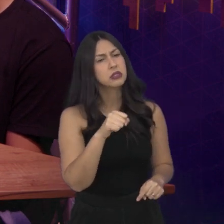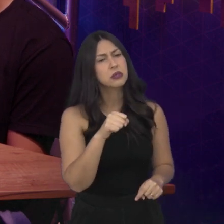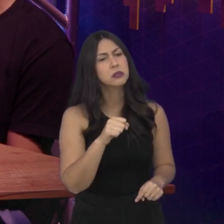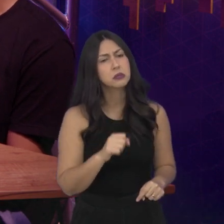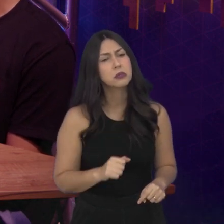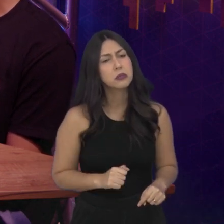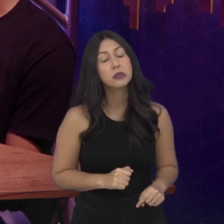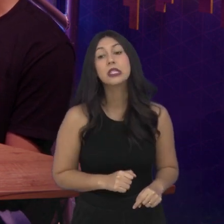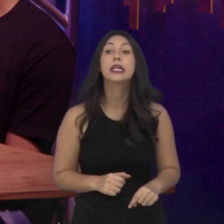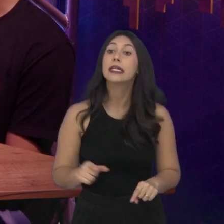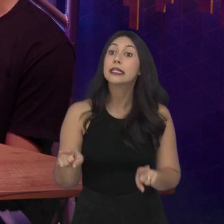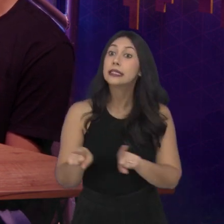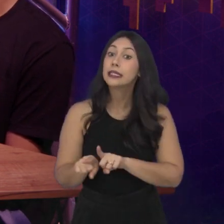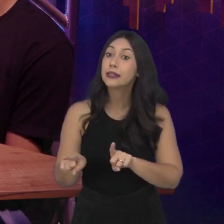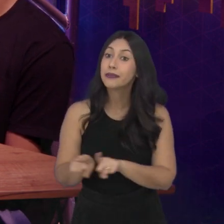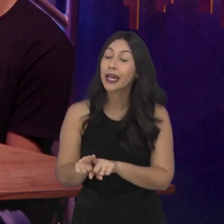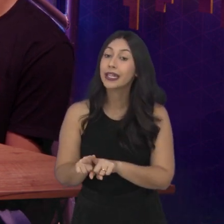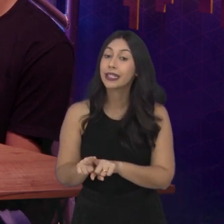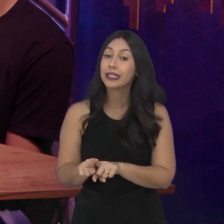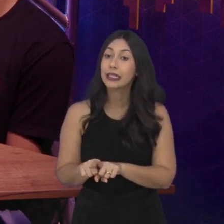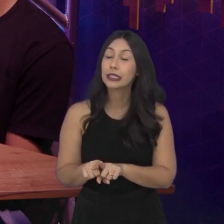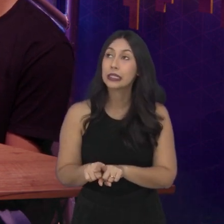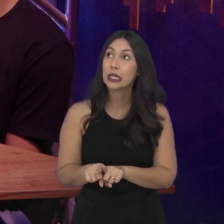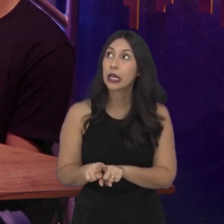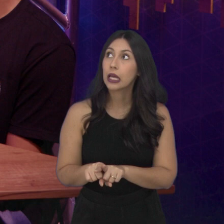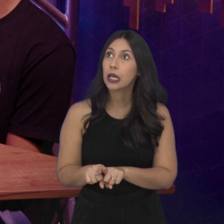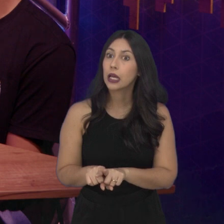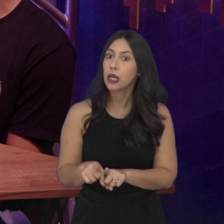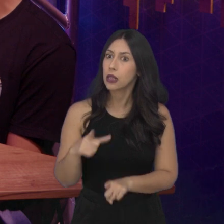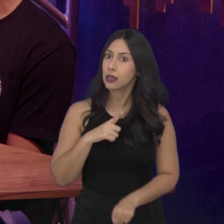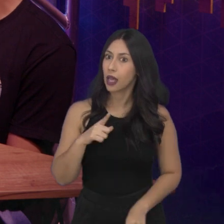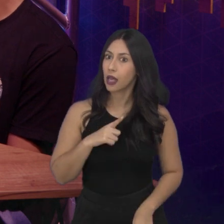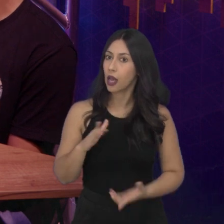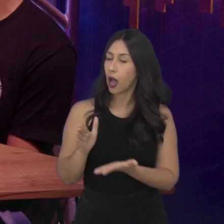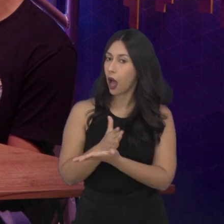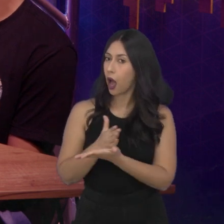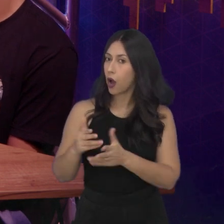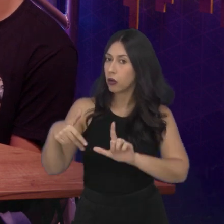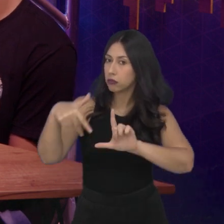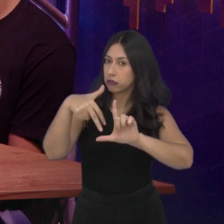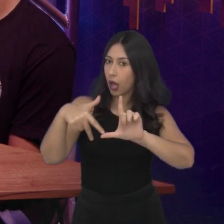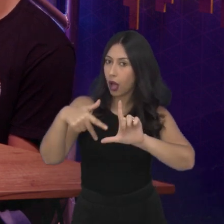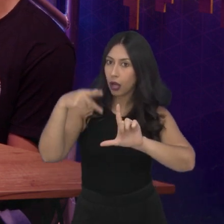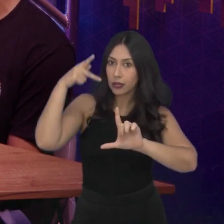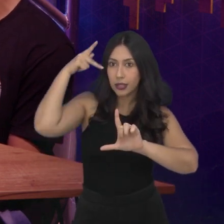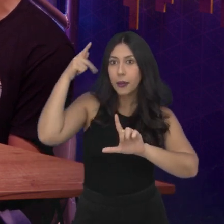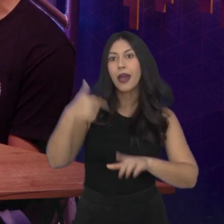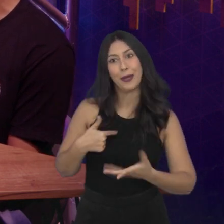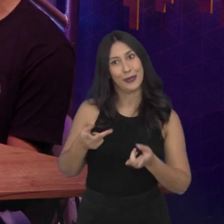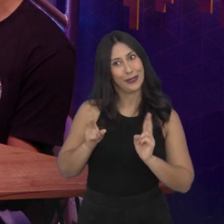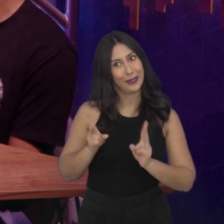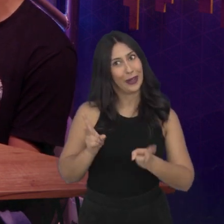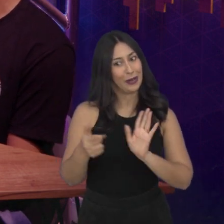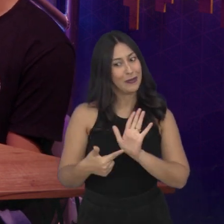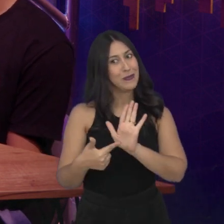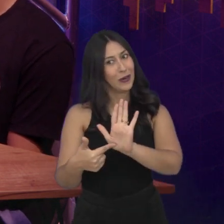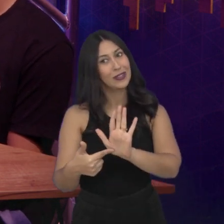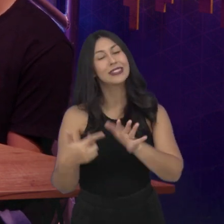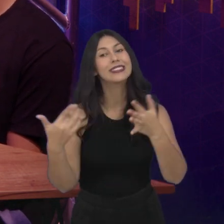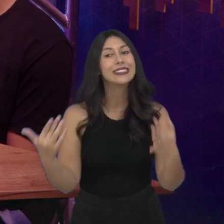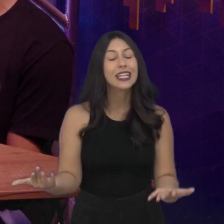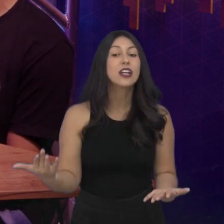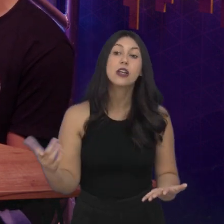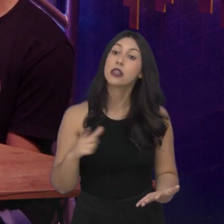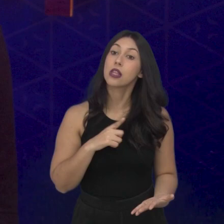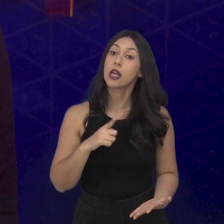se enquadra. Tem também, Vicky, alguns animes voltados para isso. Eu sempre falo de anime aqui, né? Então,